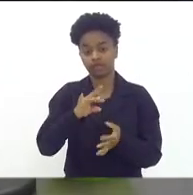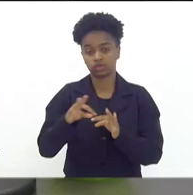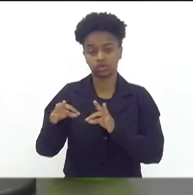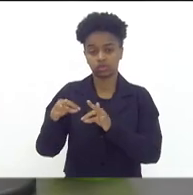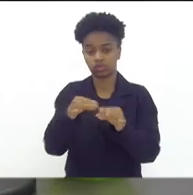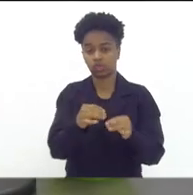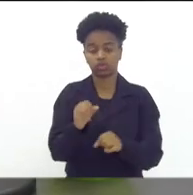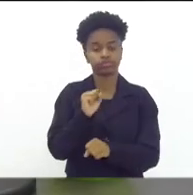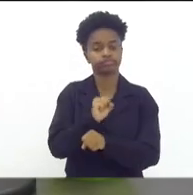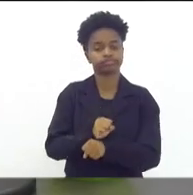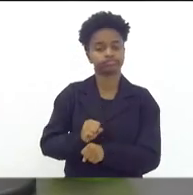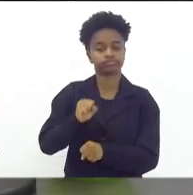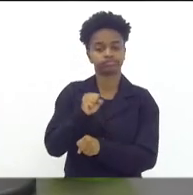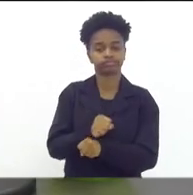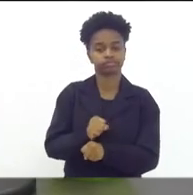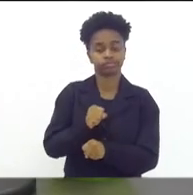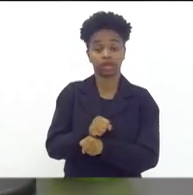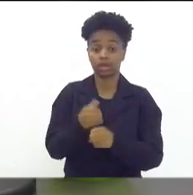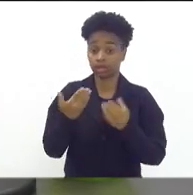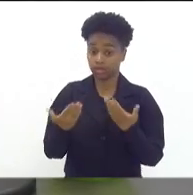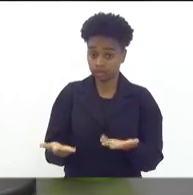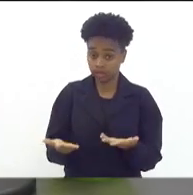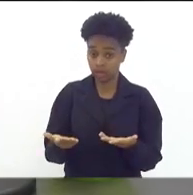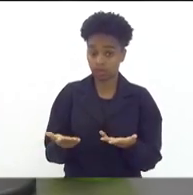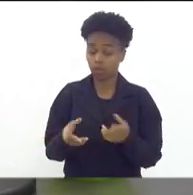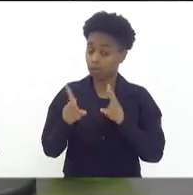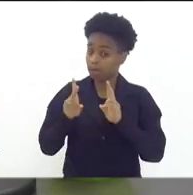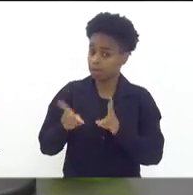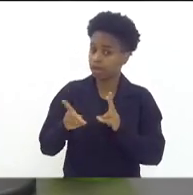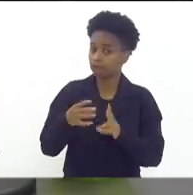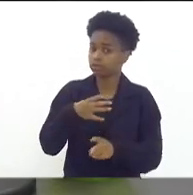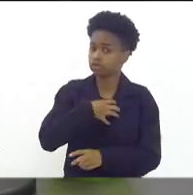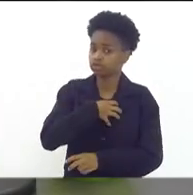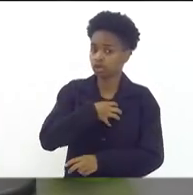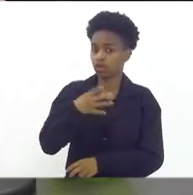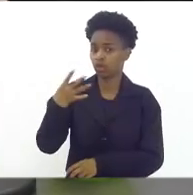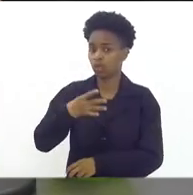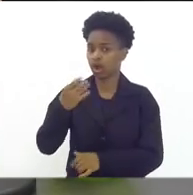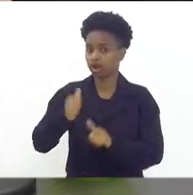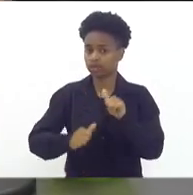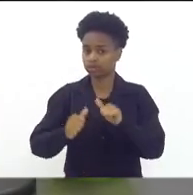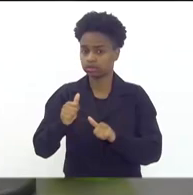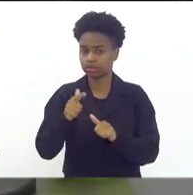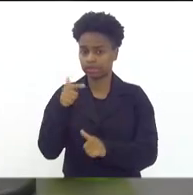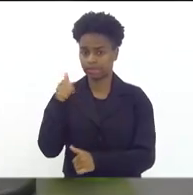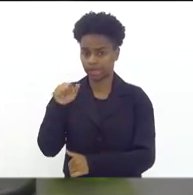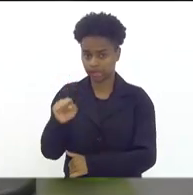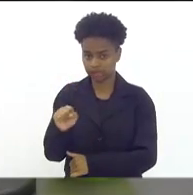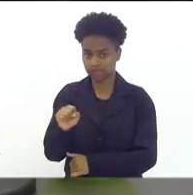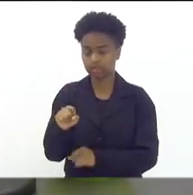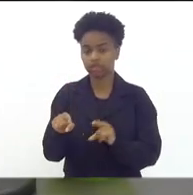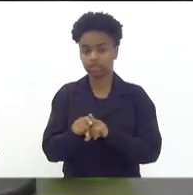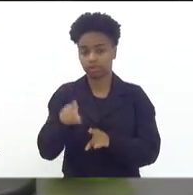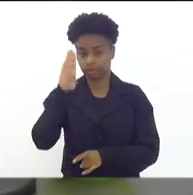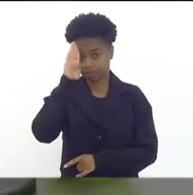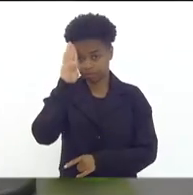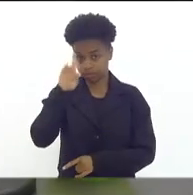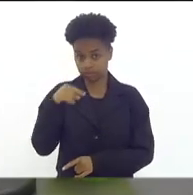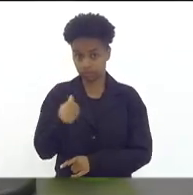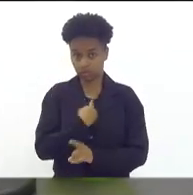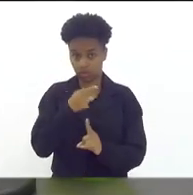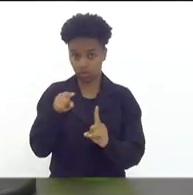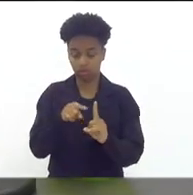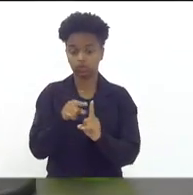espera então é da mesma forma como a quarta revisão do gás é uma prioridade a gente vai